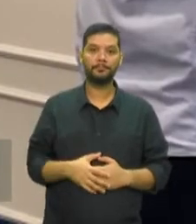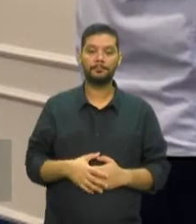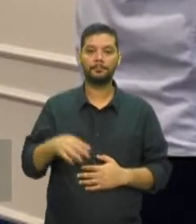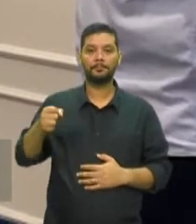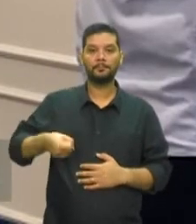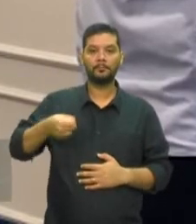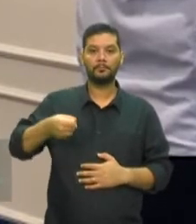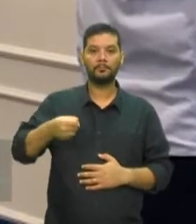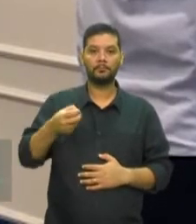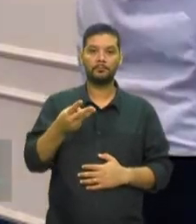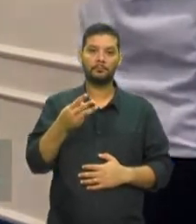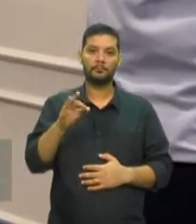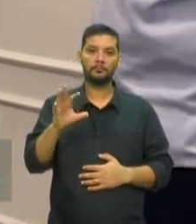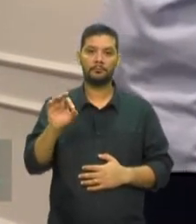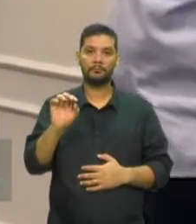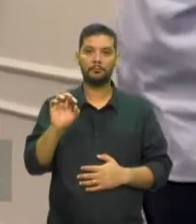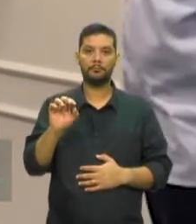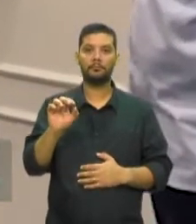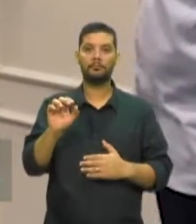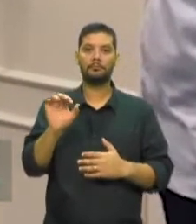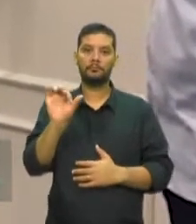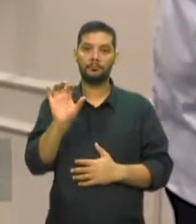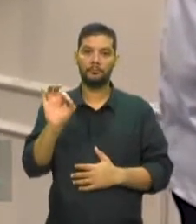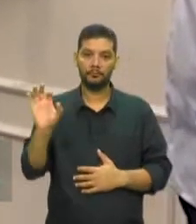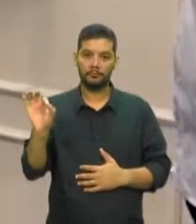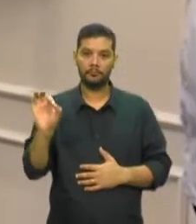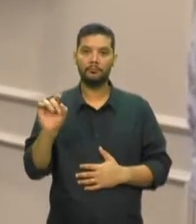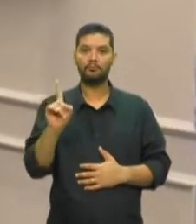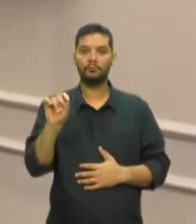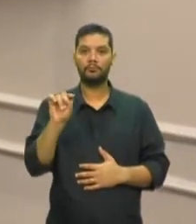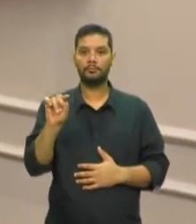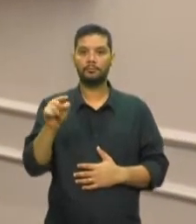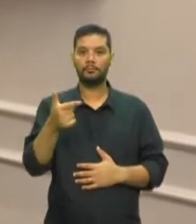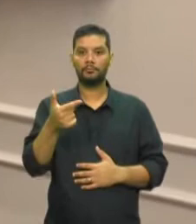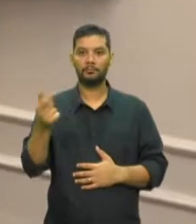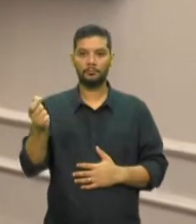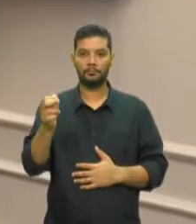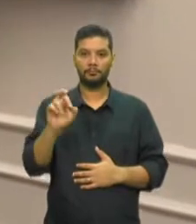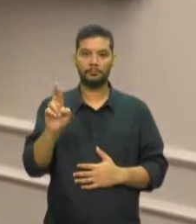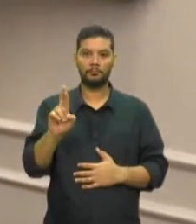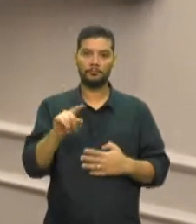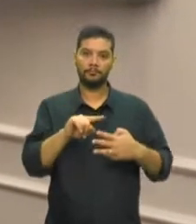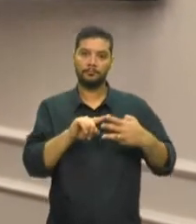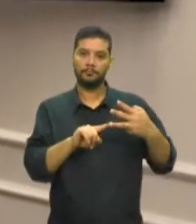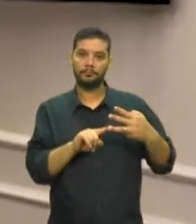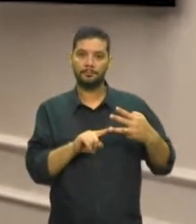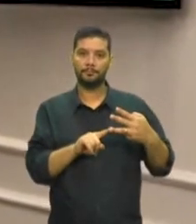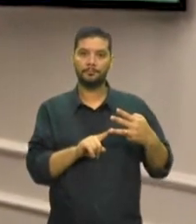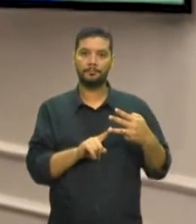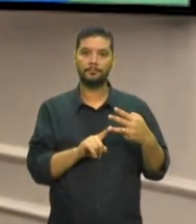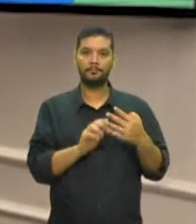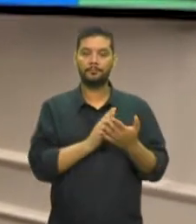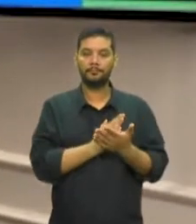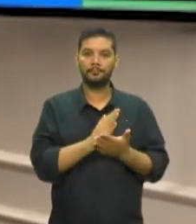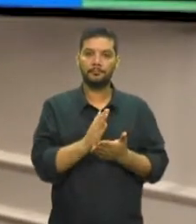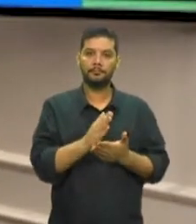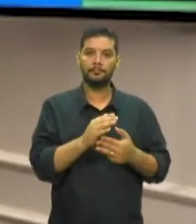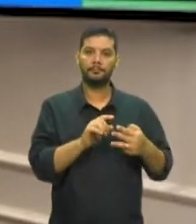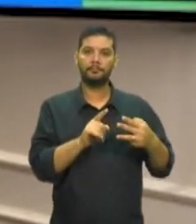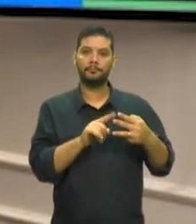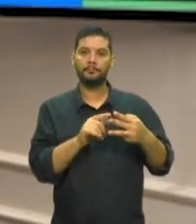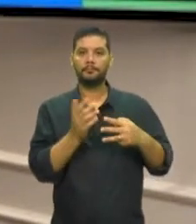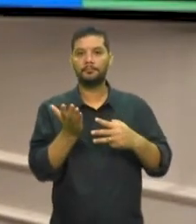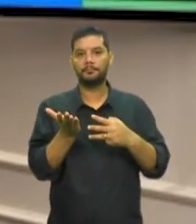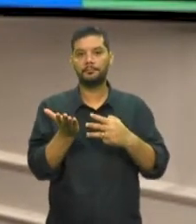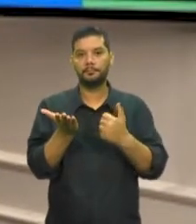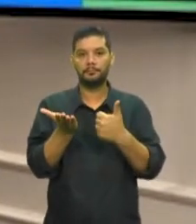de R$ 300, R$ 600 e R$ 1.200. Aqui está dizendo que é a bolsa iniciante, bolsa intermediária